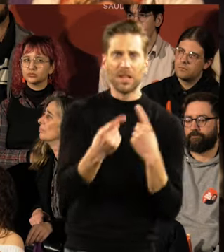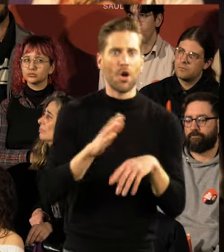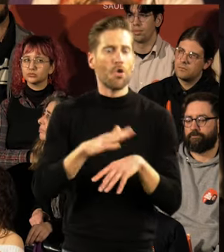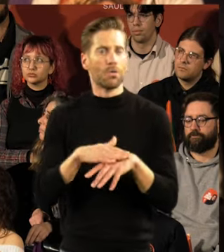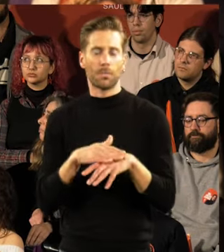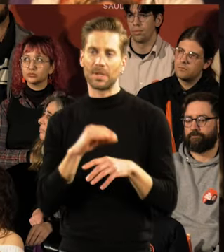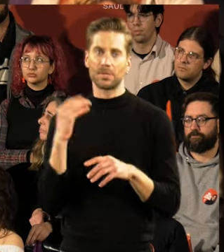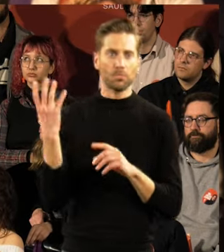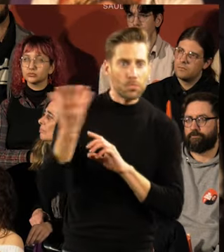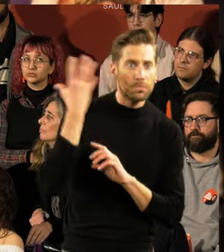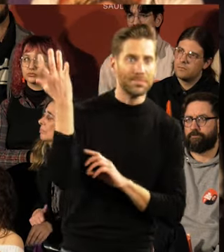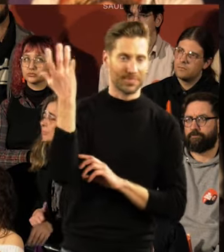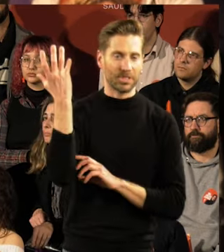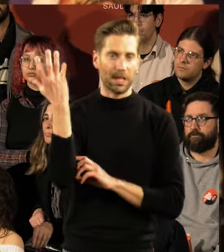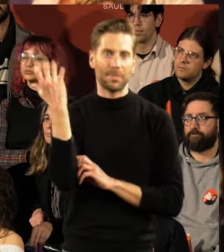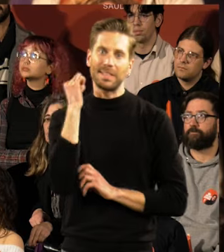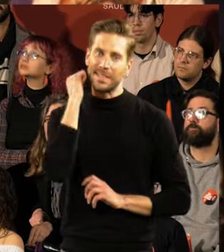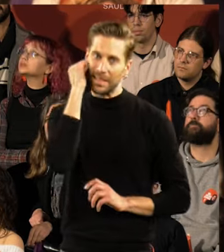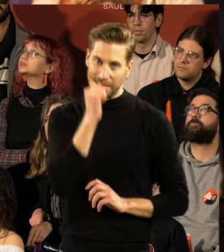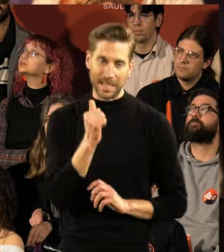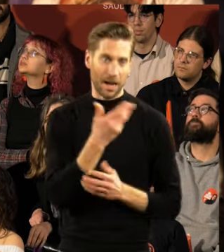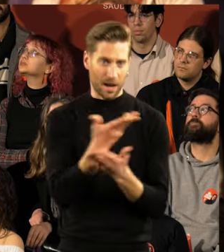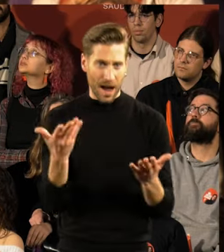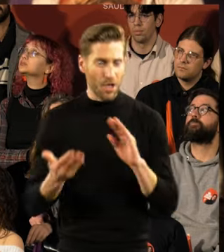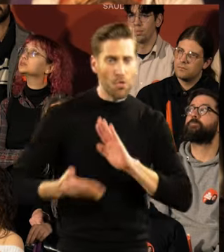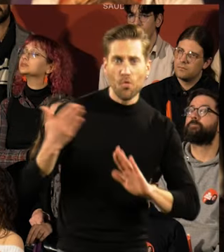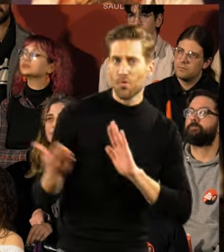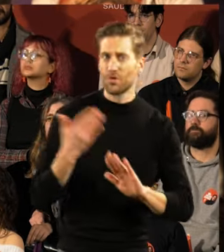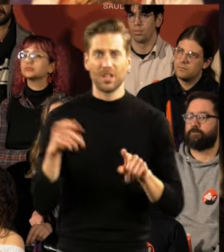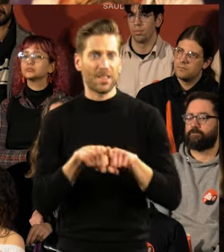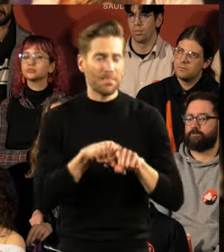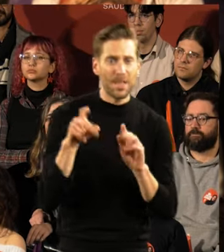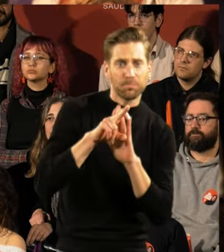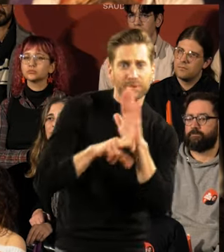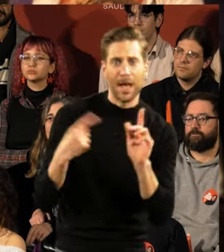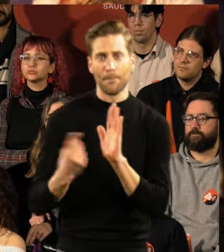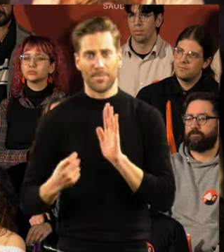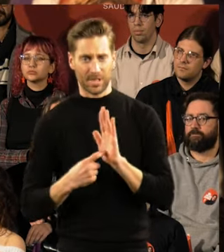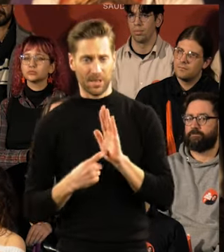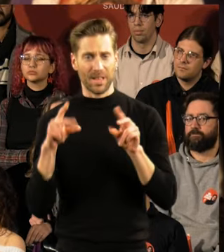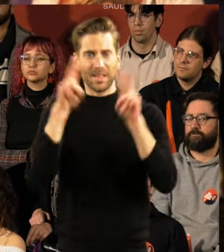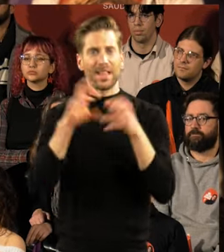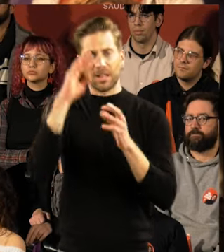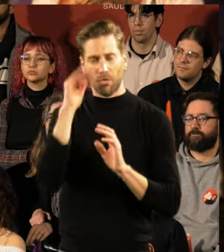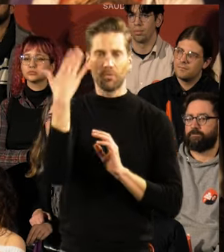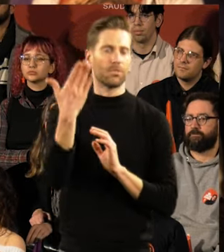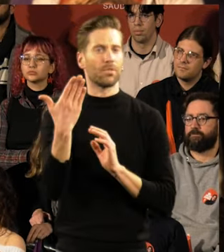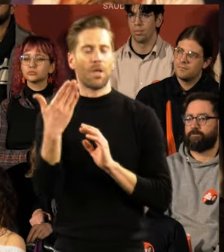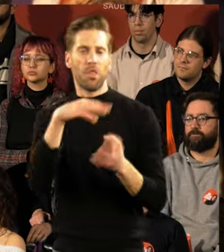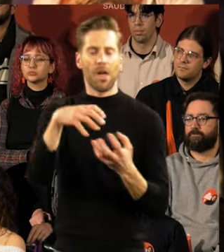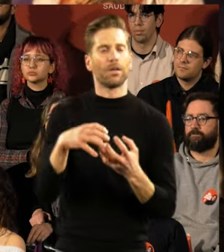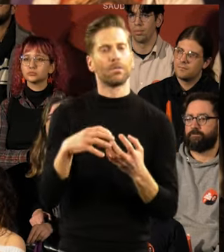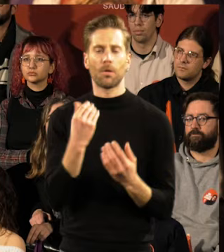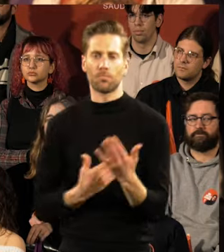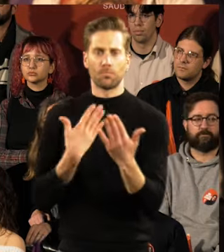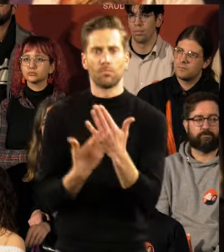enfrentamos. Em vez do receio de um futuro a ferver, quero-vos falar de